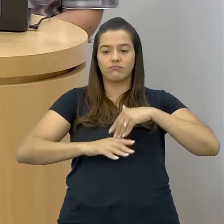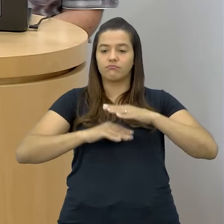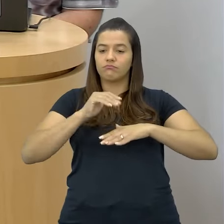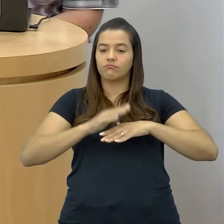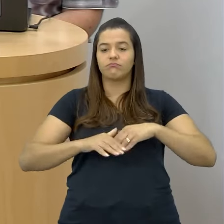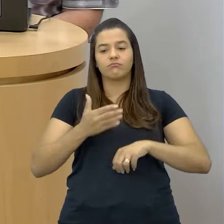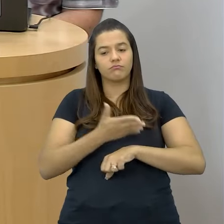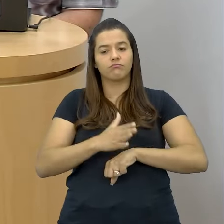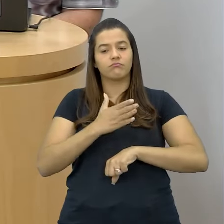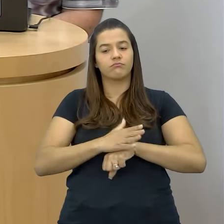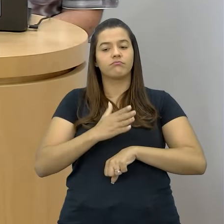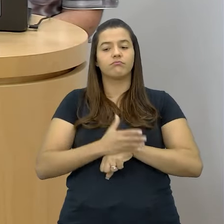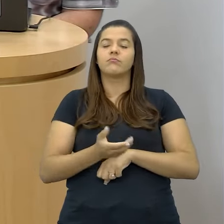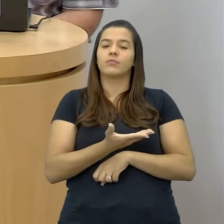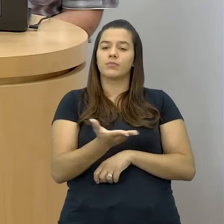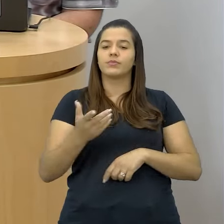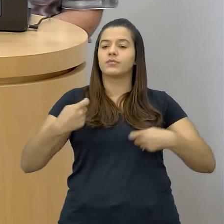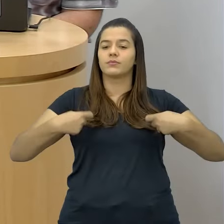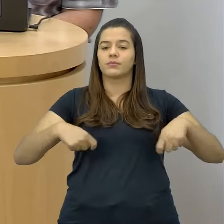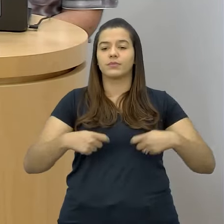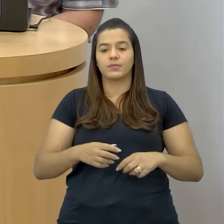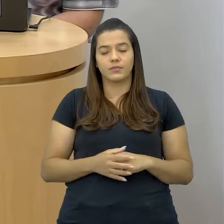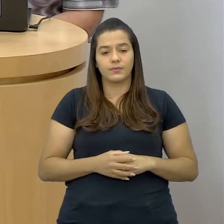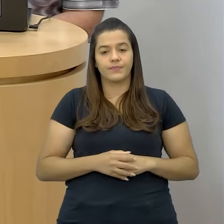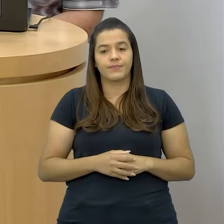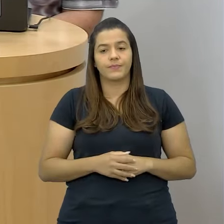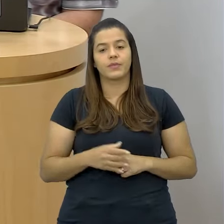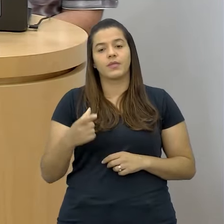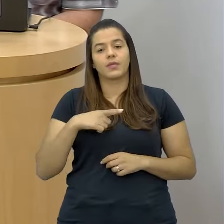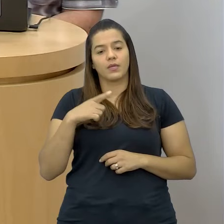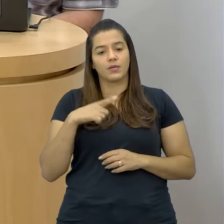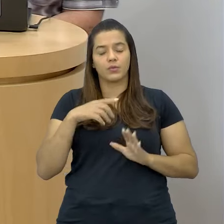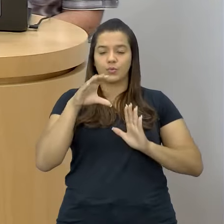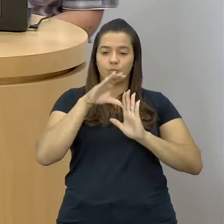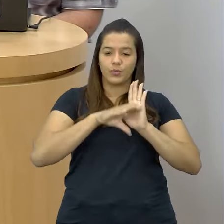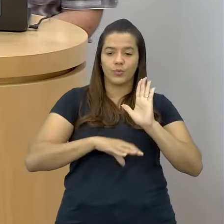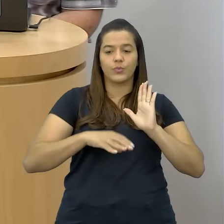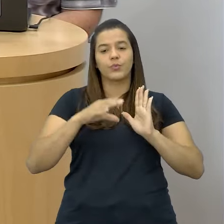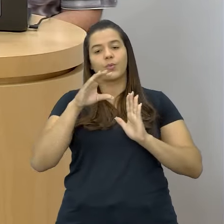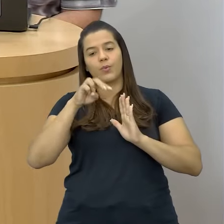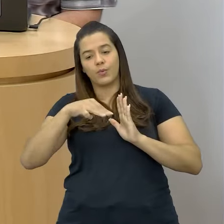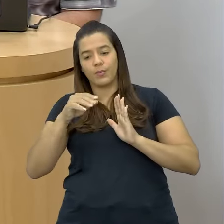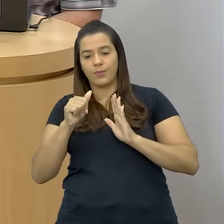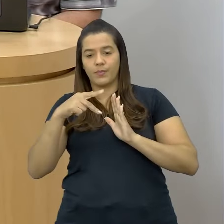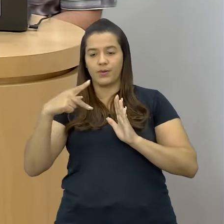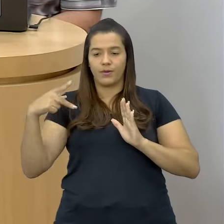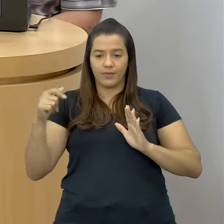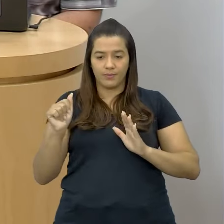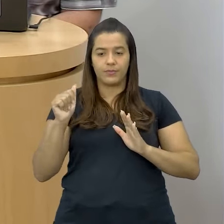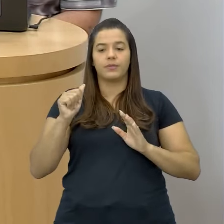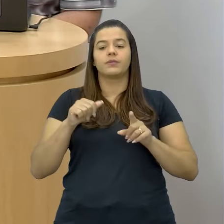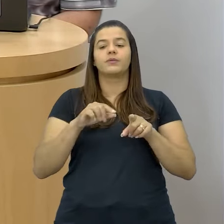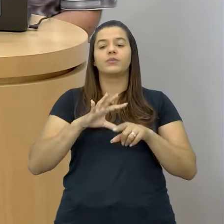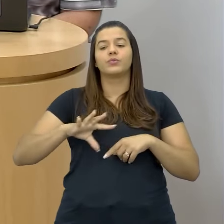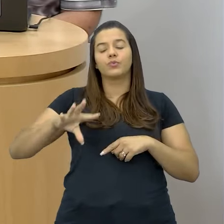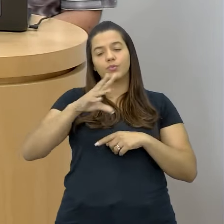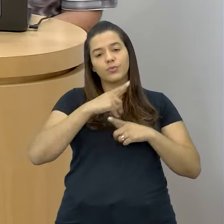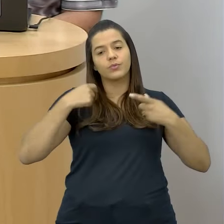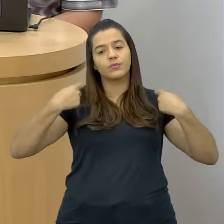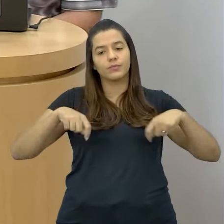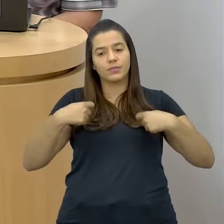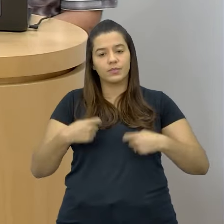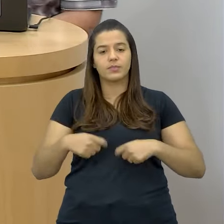não tenha, mas a unidade curricular, o mapa, o itinerário afirmativo, eles exigem muito essa